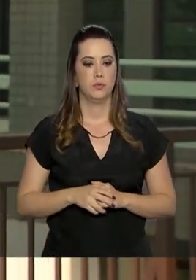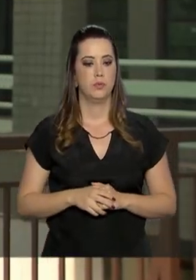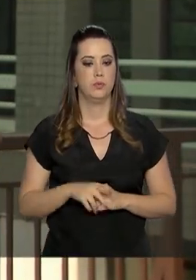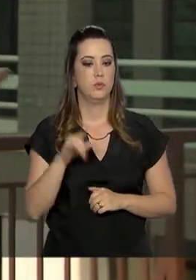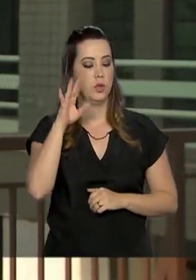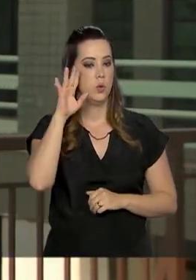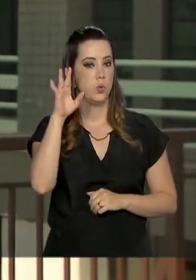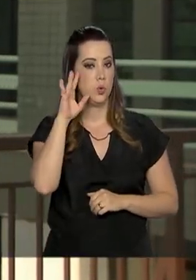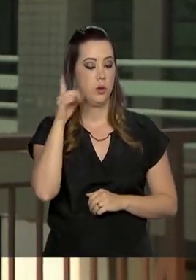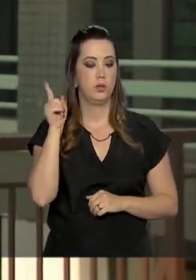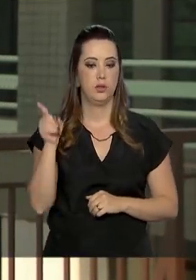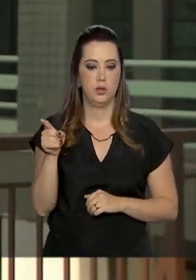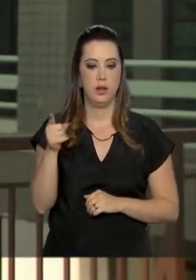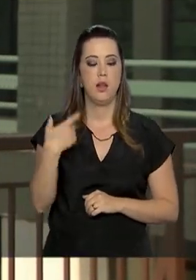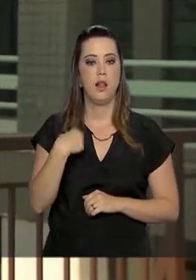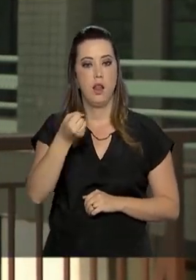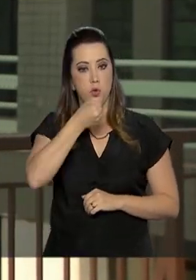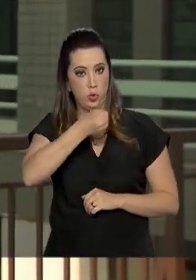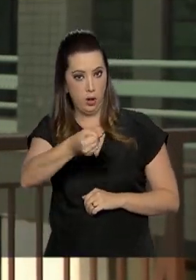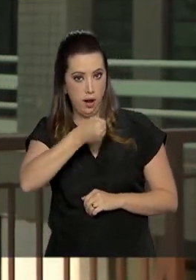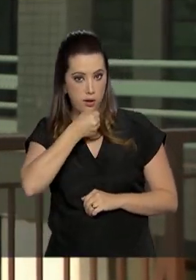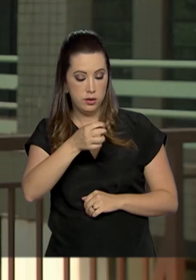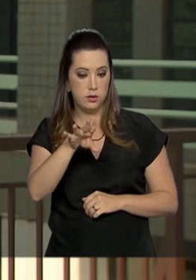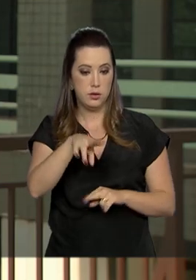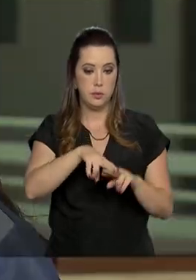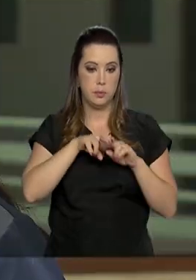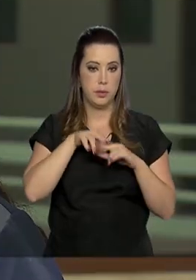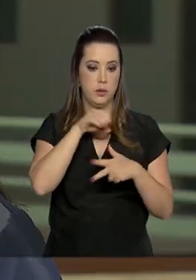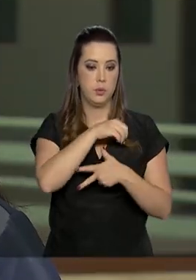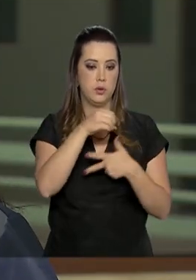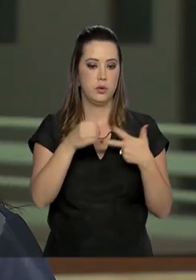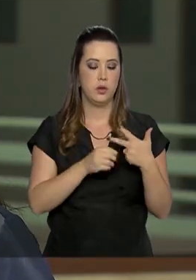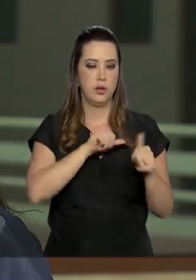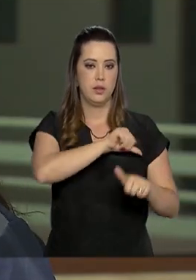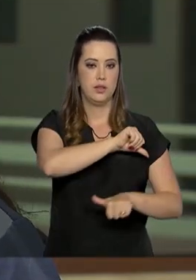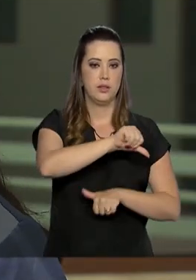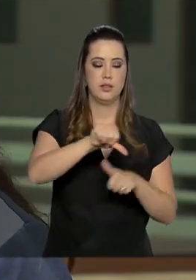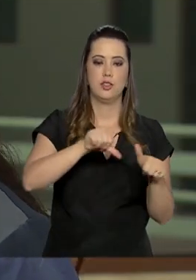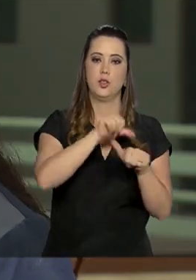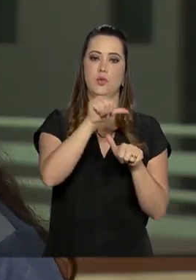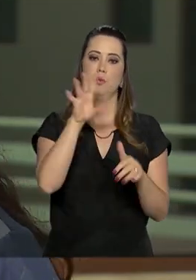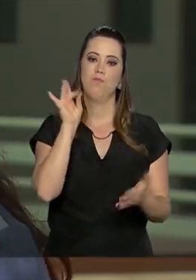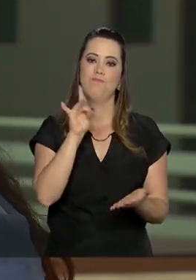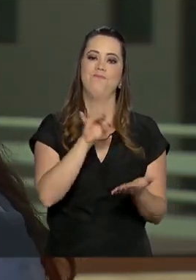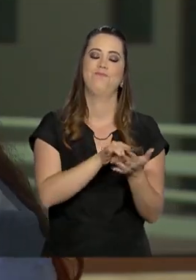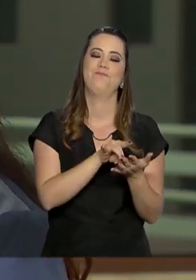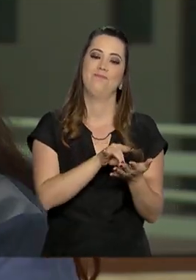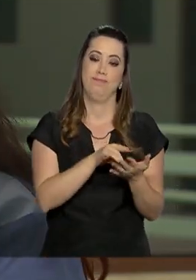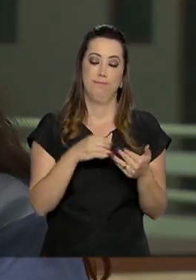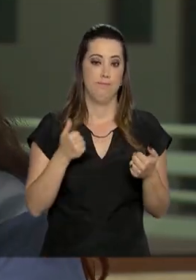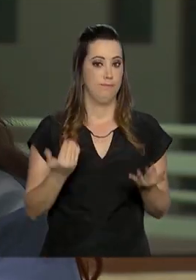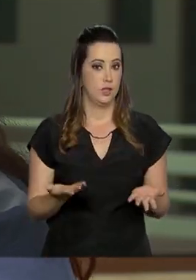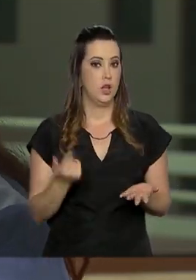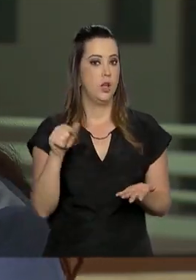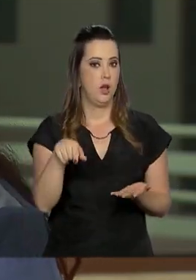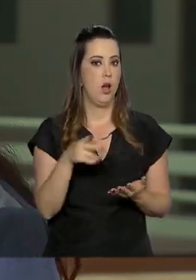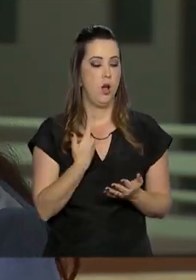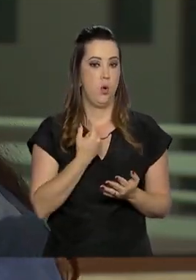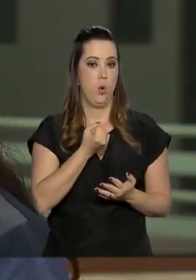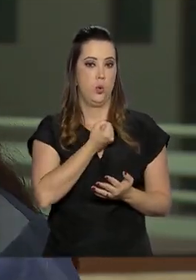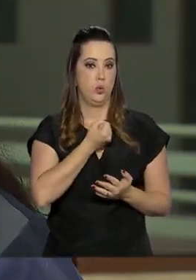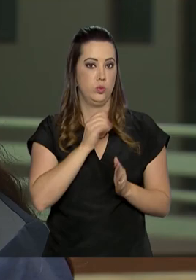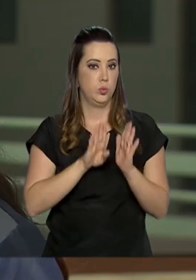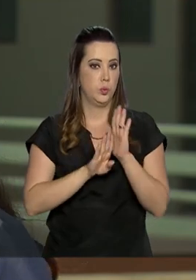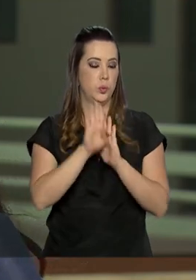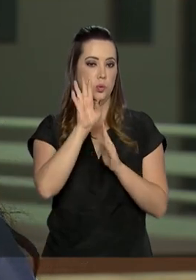sonho de ellen era se jornalista e por meio do enem ela transformou esse sonho em realidade a alta pontuação nas